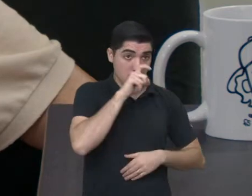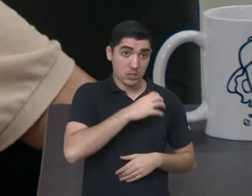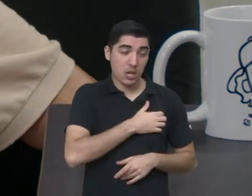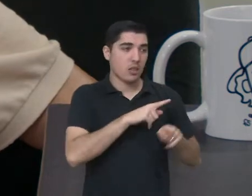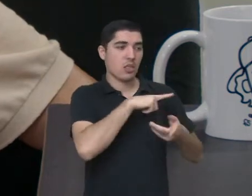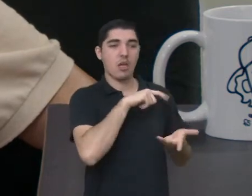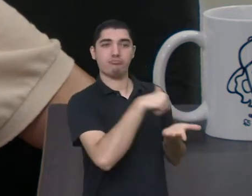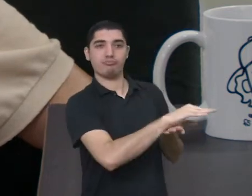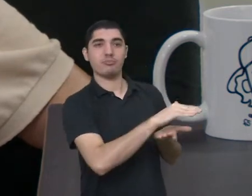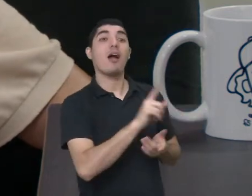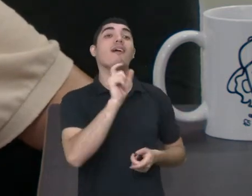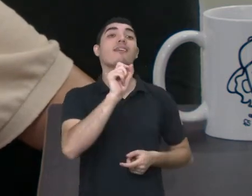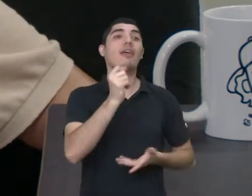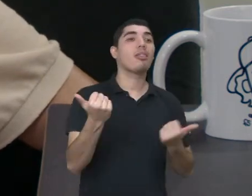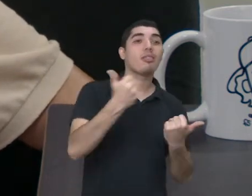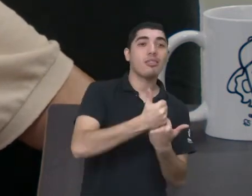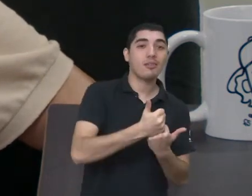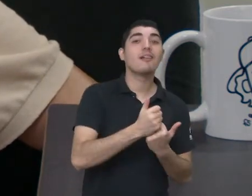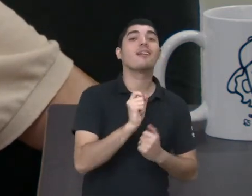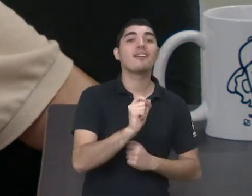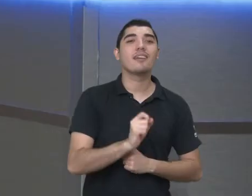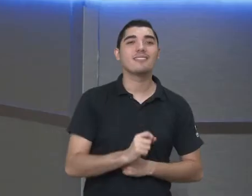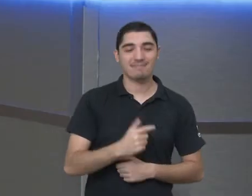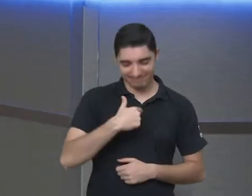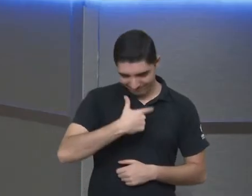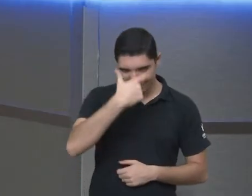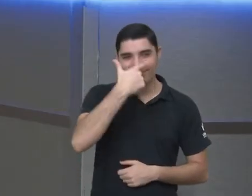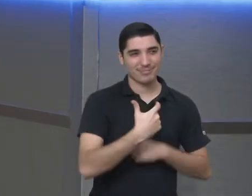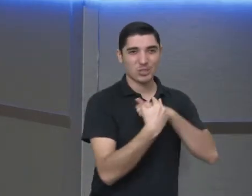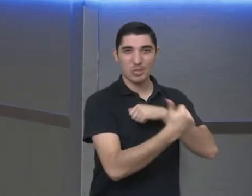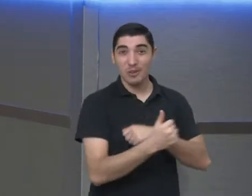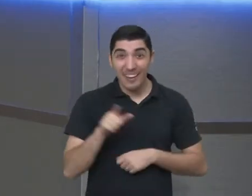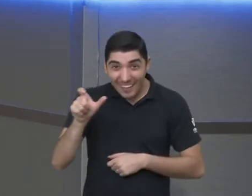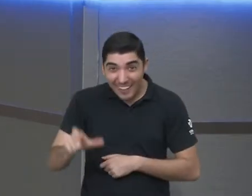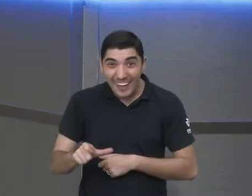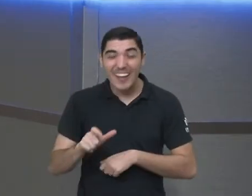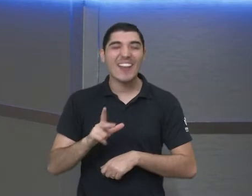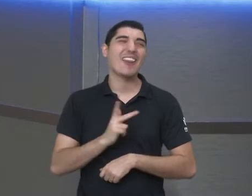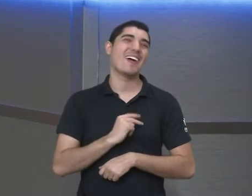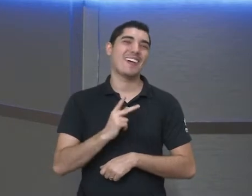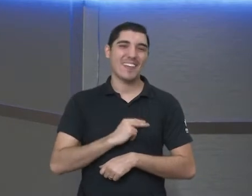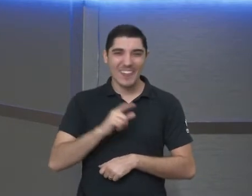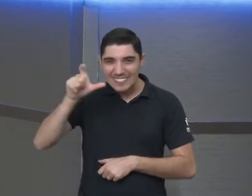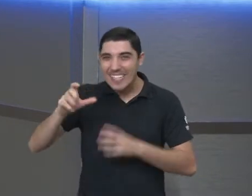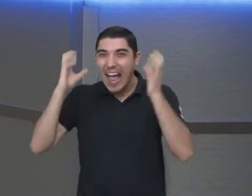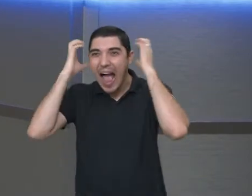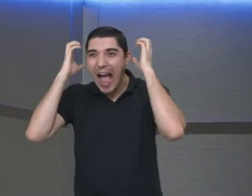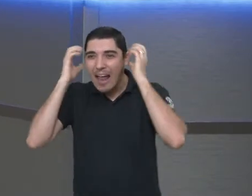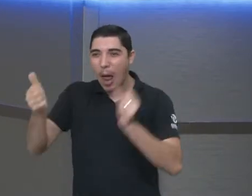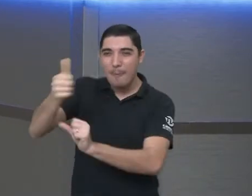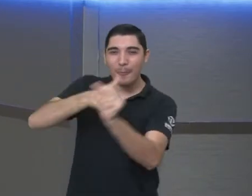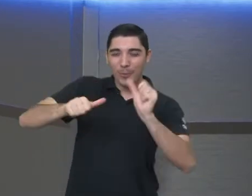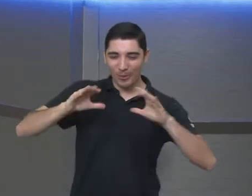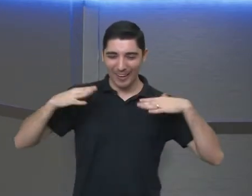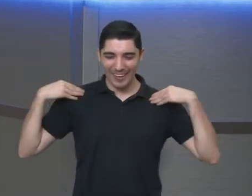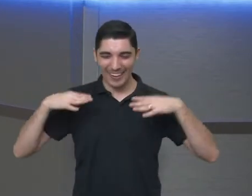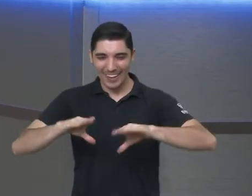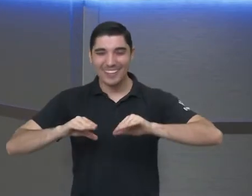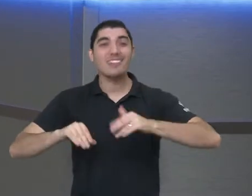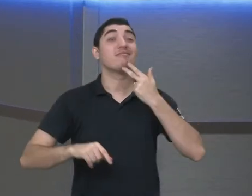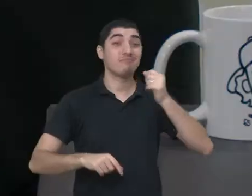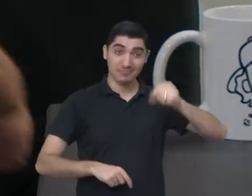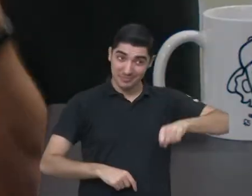barreira de veículos, fui lá, falei com o Cláudio Brasil, falou, olha, o guarda falou que se você chegar lá na frente, ele libera para a gente passar. Nós fomos pela